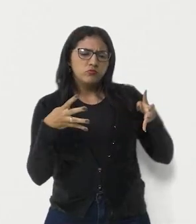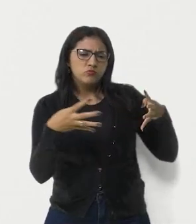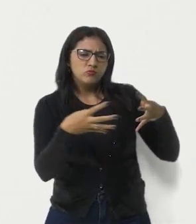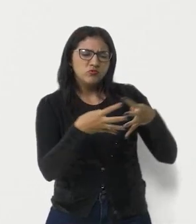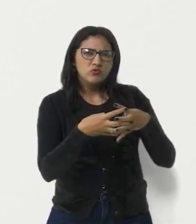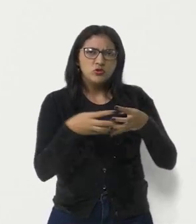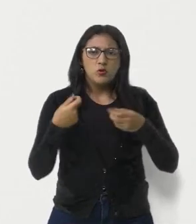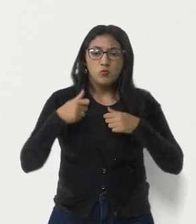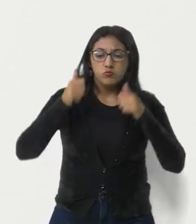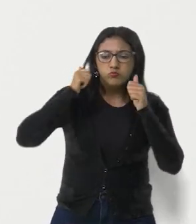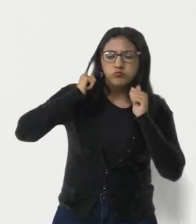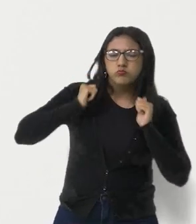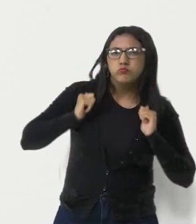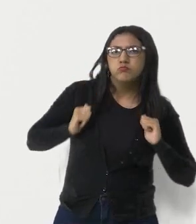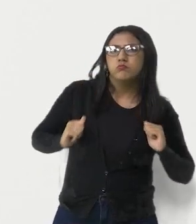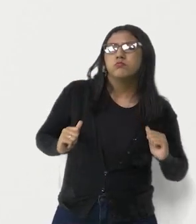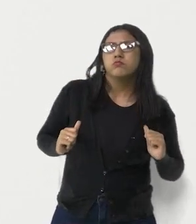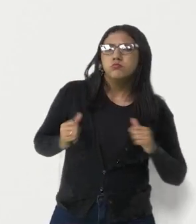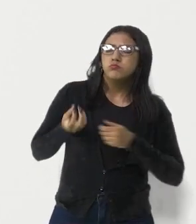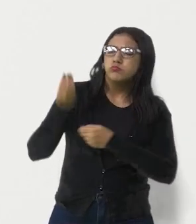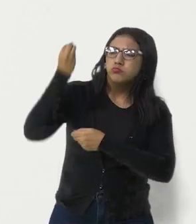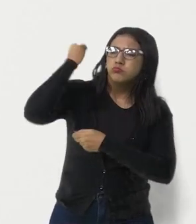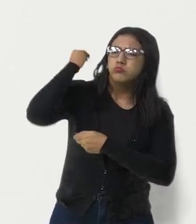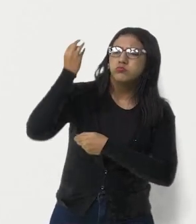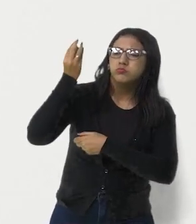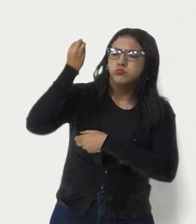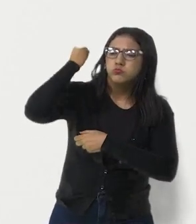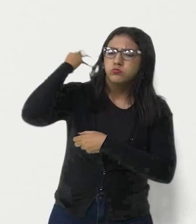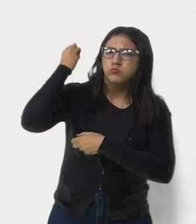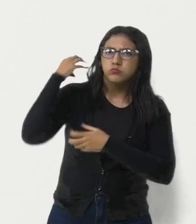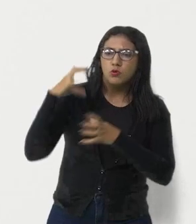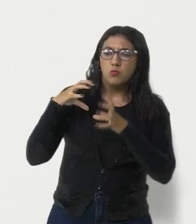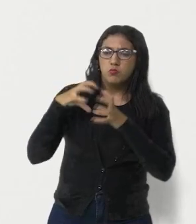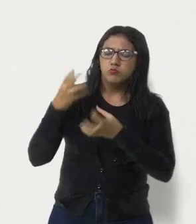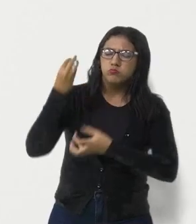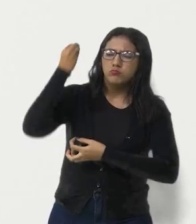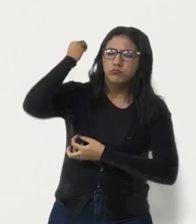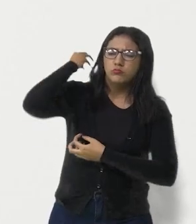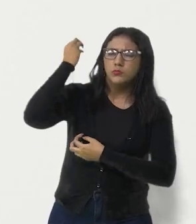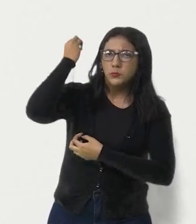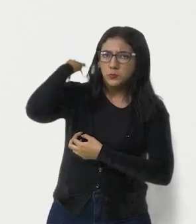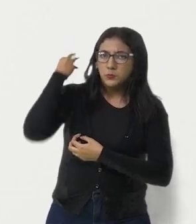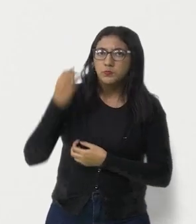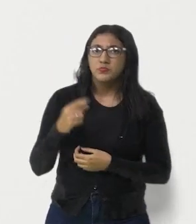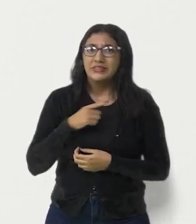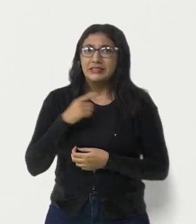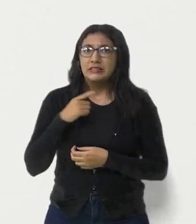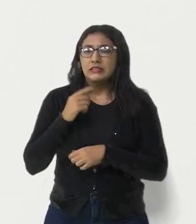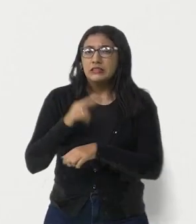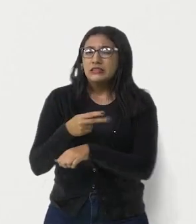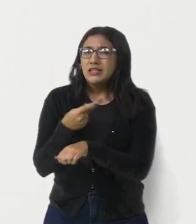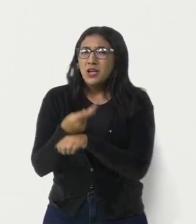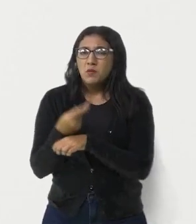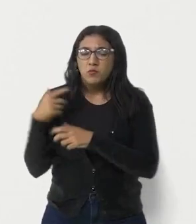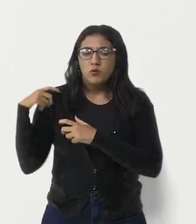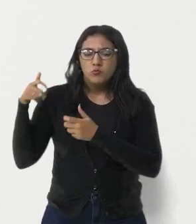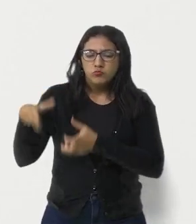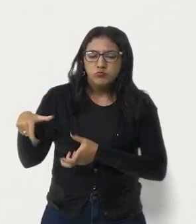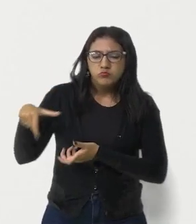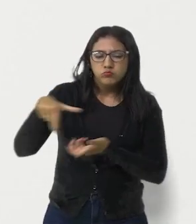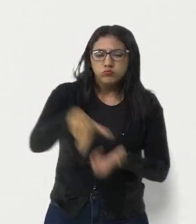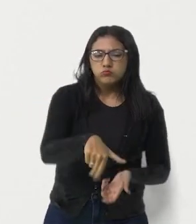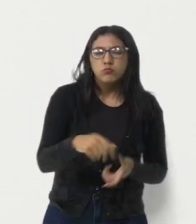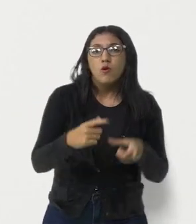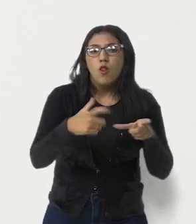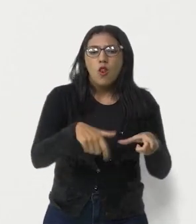cestos grandes que eles vão carregando nas costas e lá eles vão colocando os ouriços. Então, ele vai ser descarregado no lugar